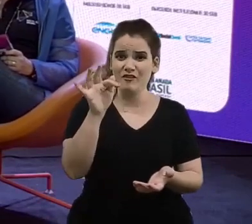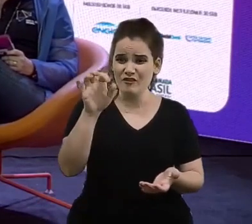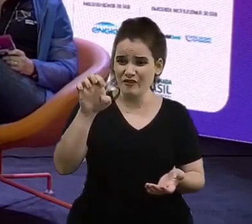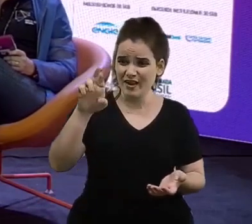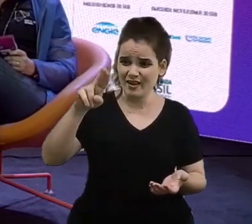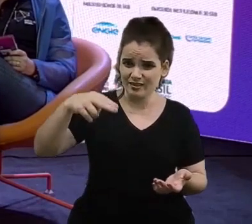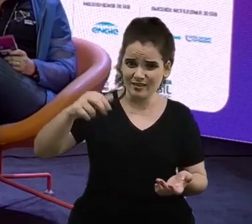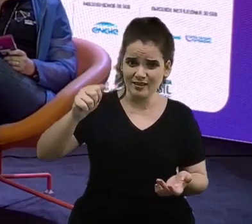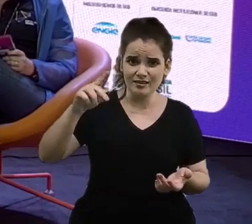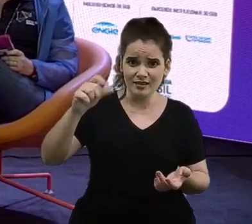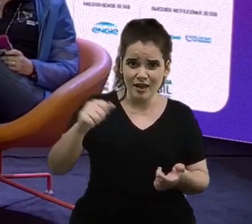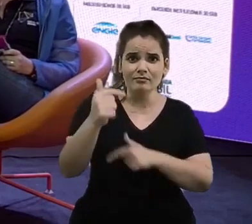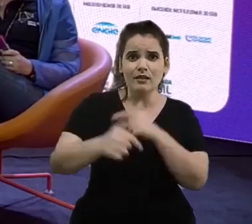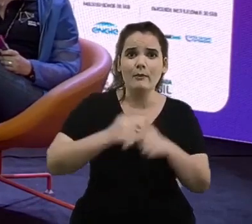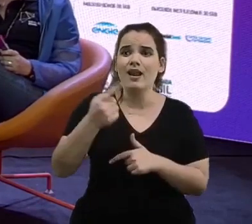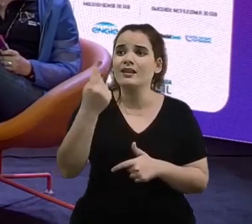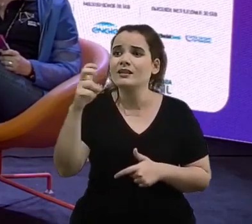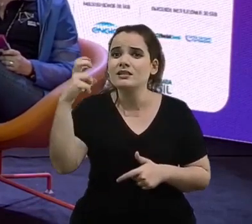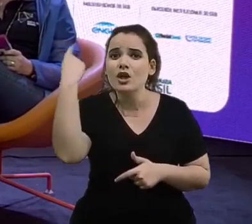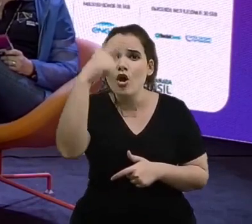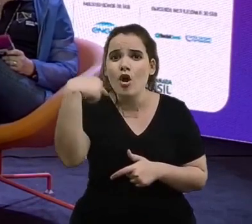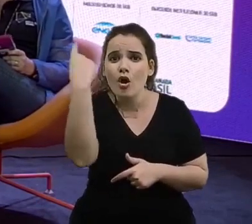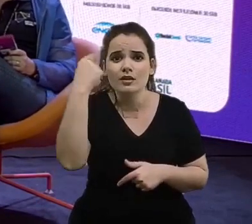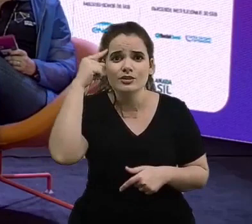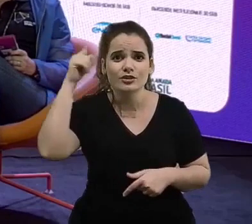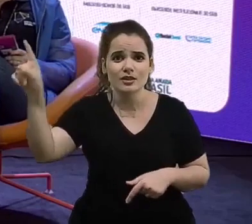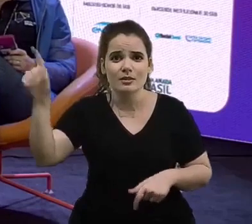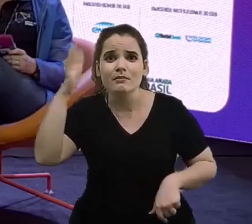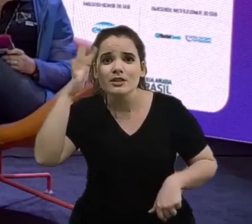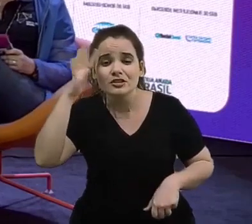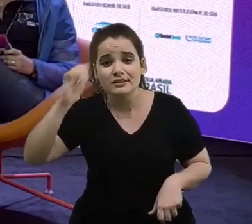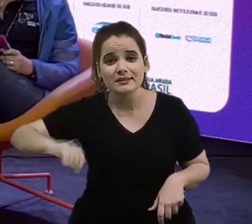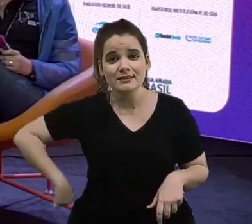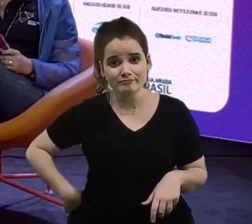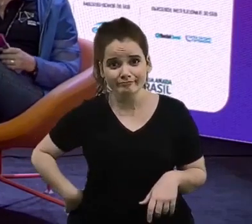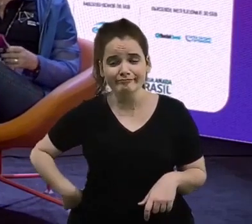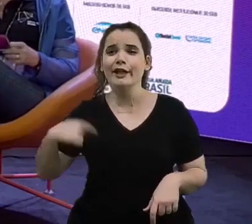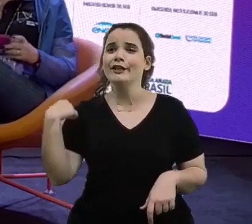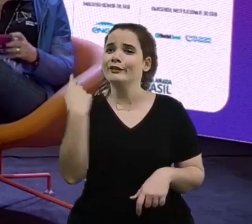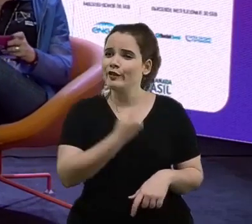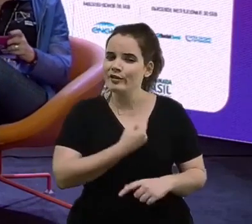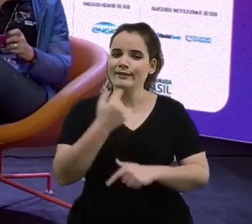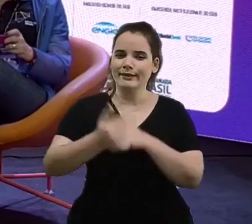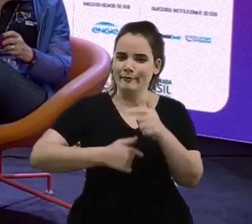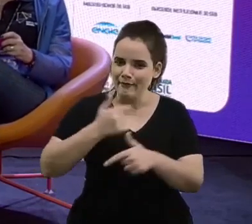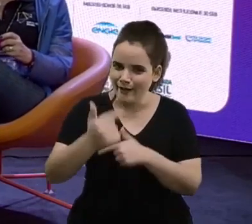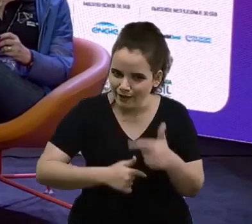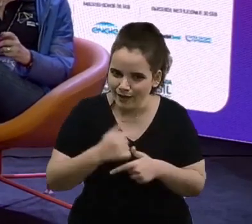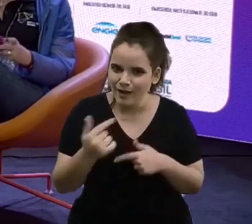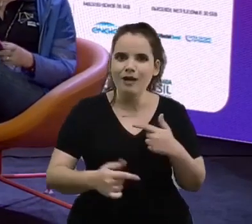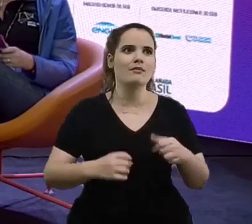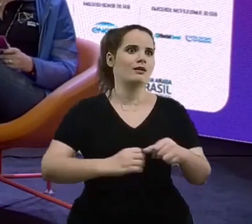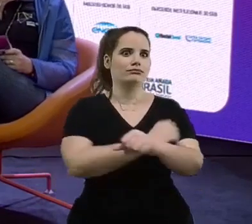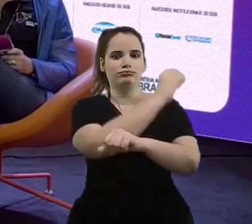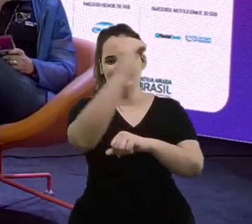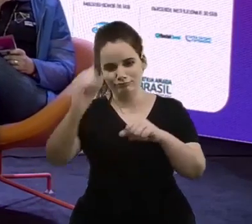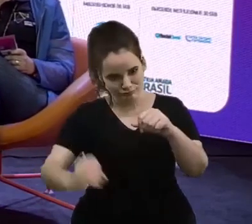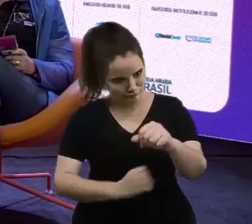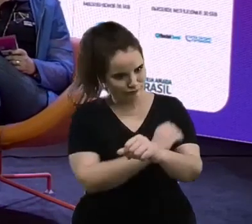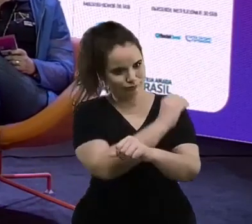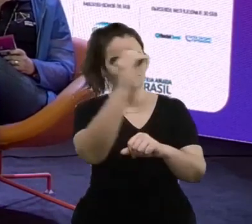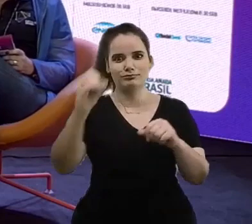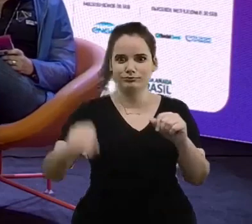aqui nosso agradecimento, né, pela paciência que teve com a gente na condução desse processo, pela leveza, né,